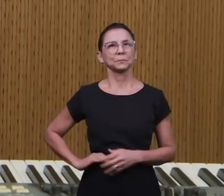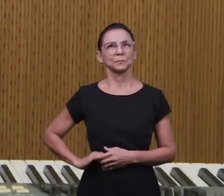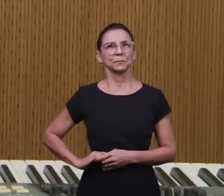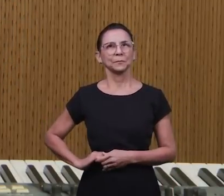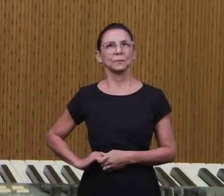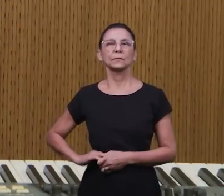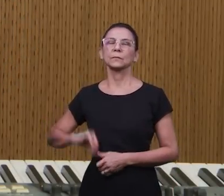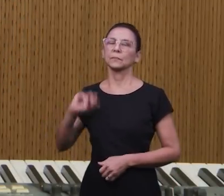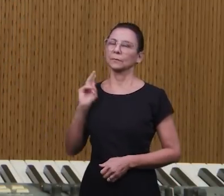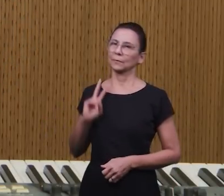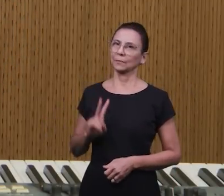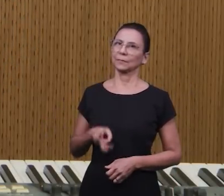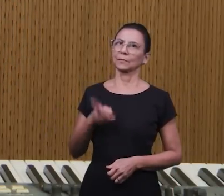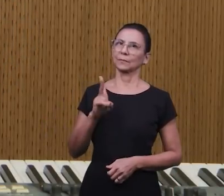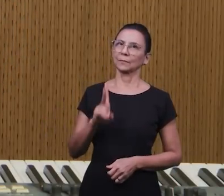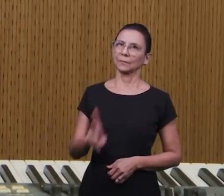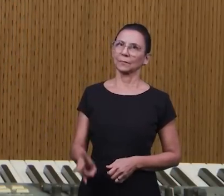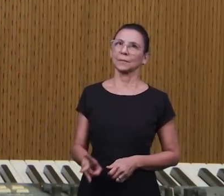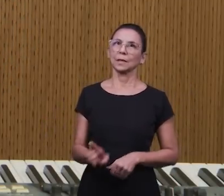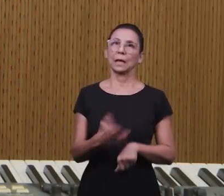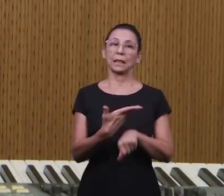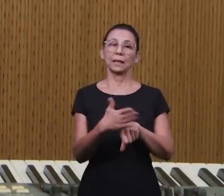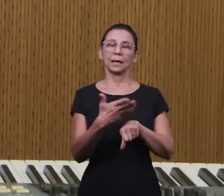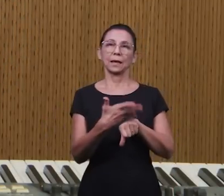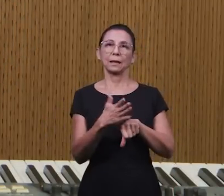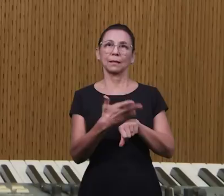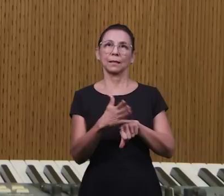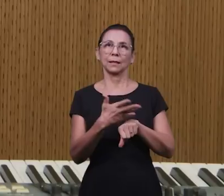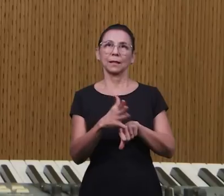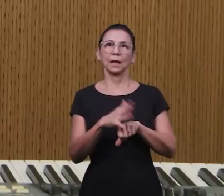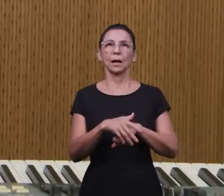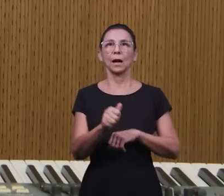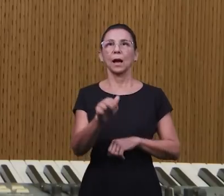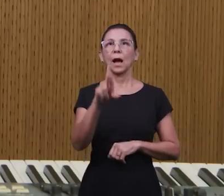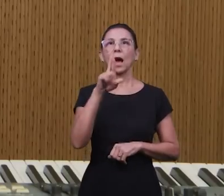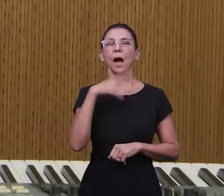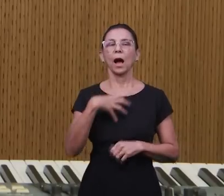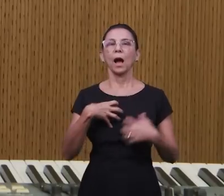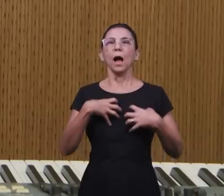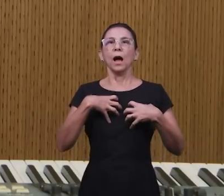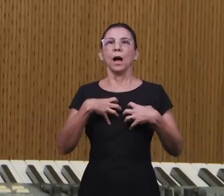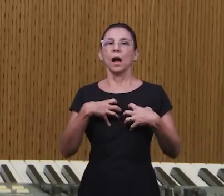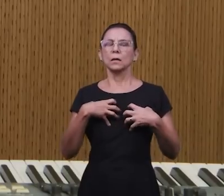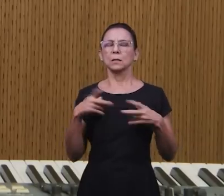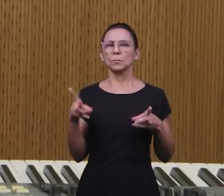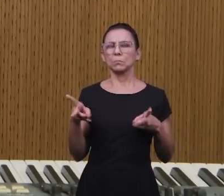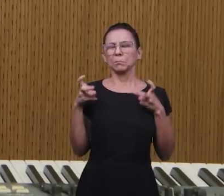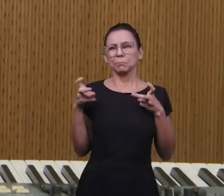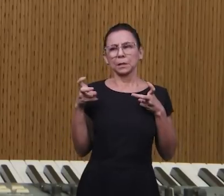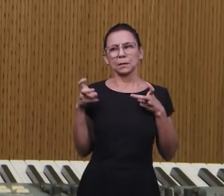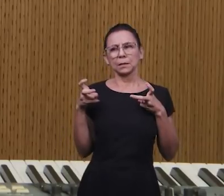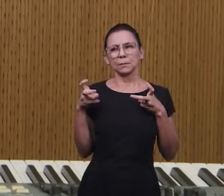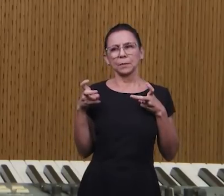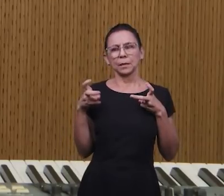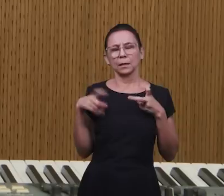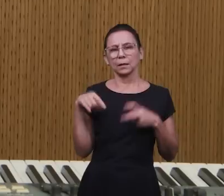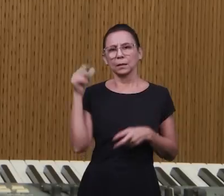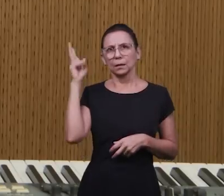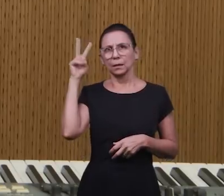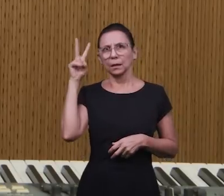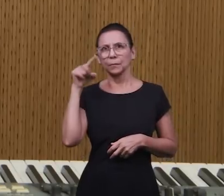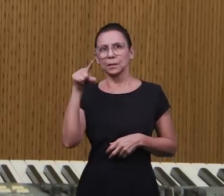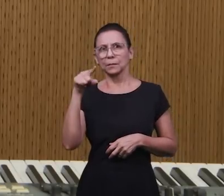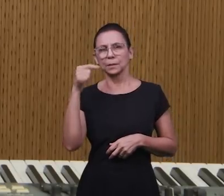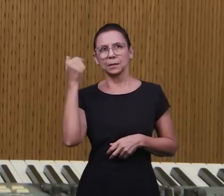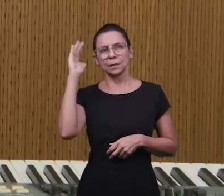Sempre os exercícios de respiração devem ser feitos com o olhar da propriocepção. Lembra da propriocepção? Você precisa entender o que